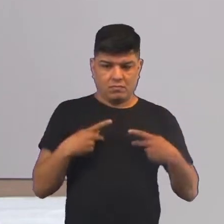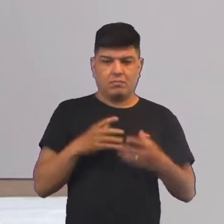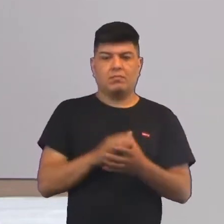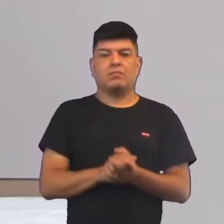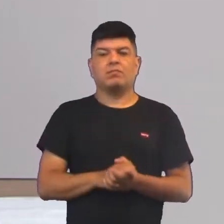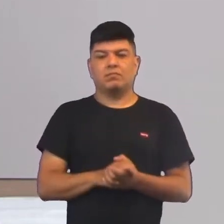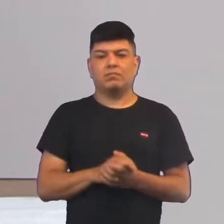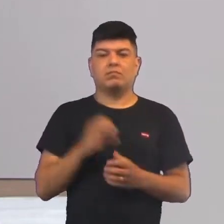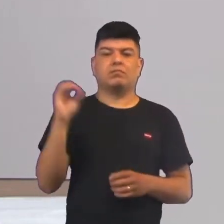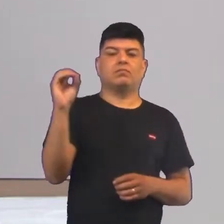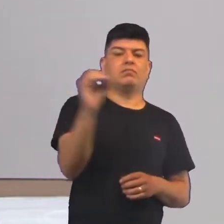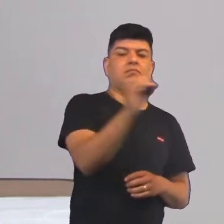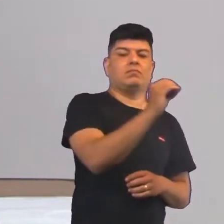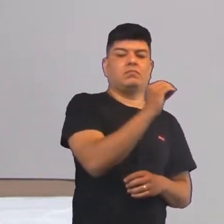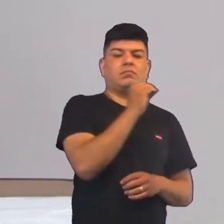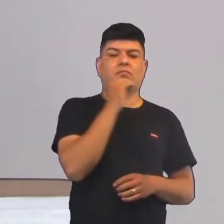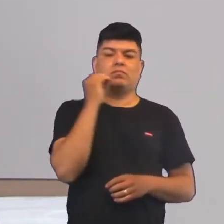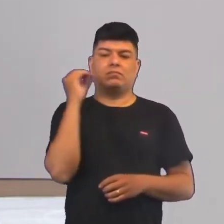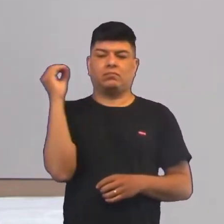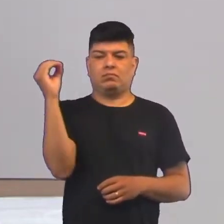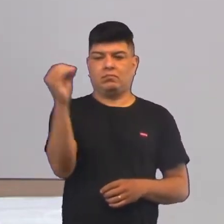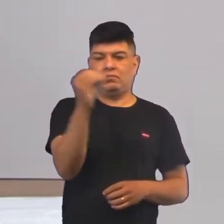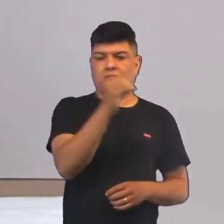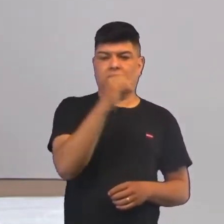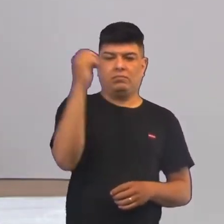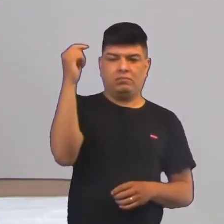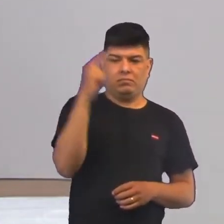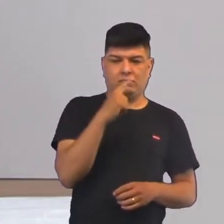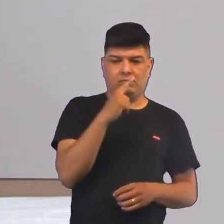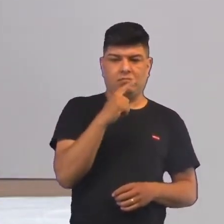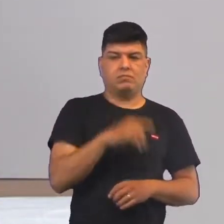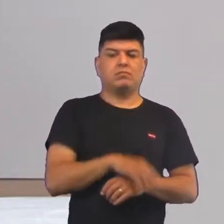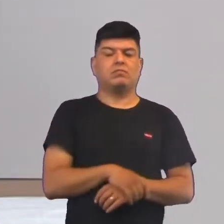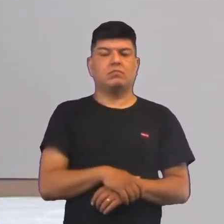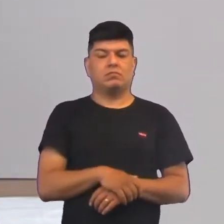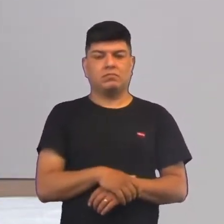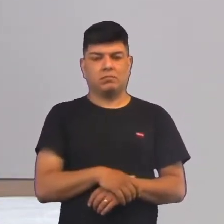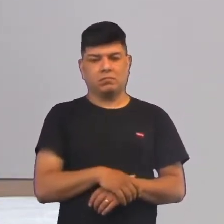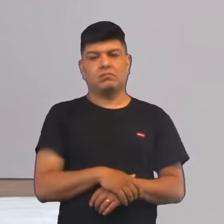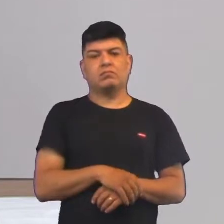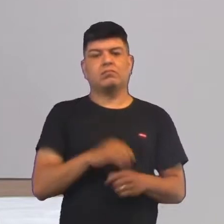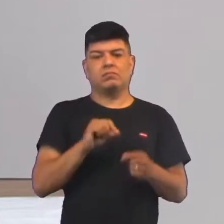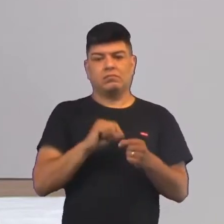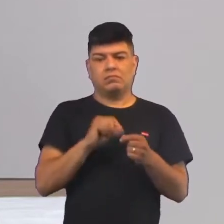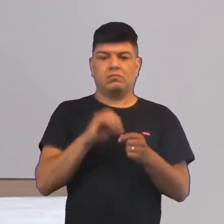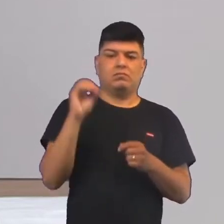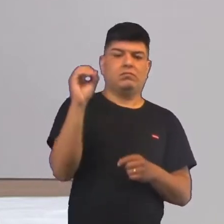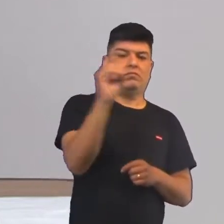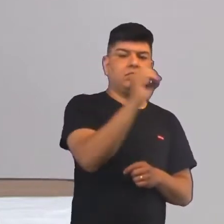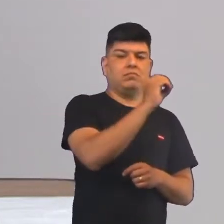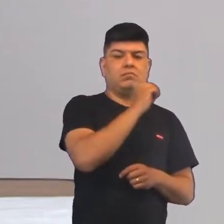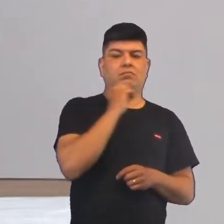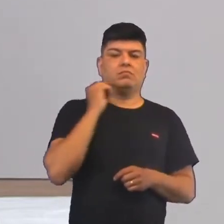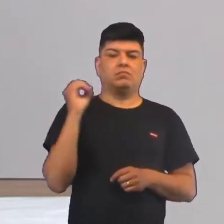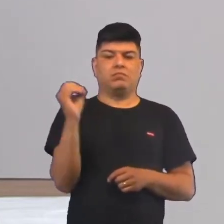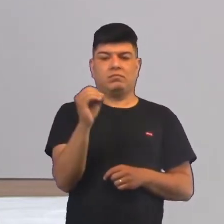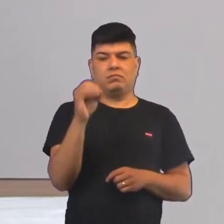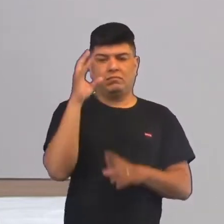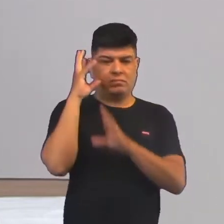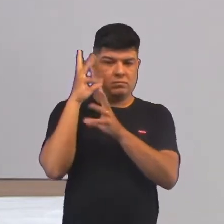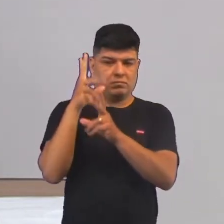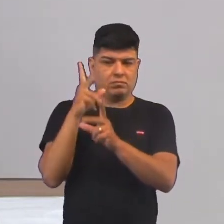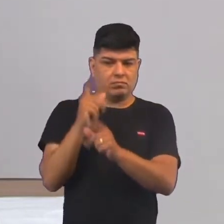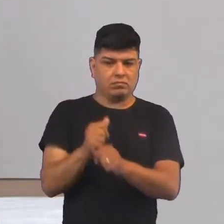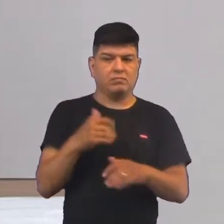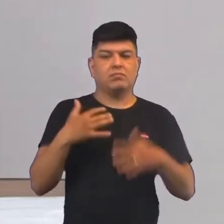mesma. Translação é quando a Terra gira em torno do Sol. Aí ela faz a translação. Aí, relembrando um